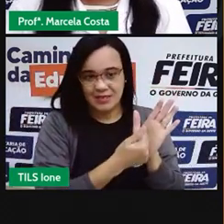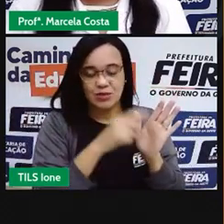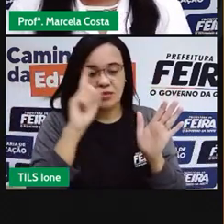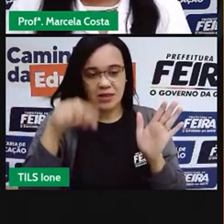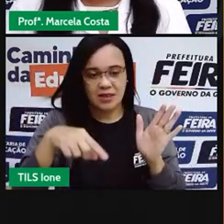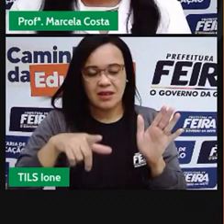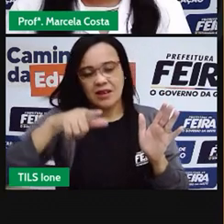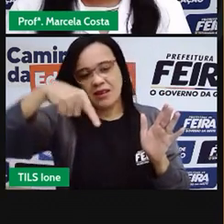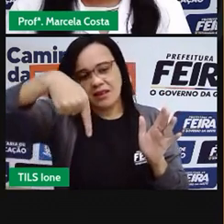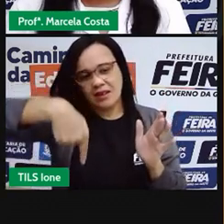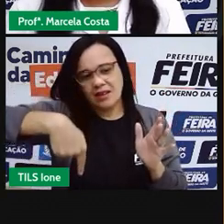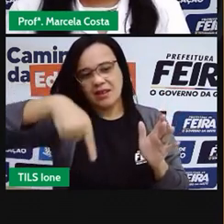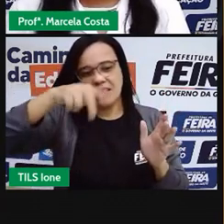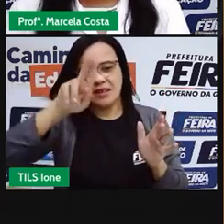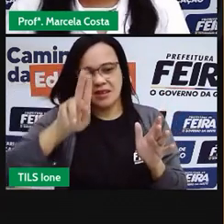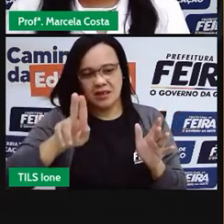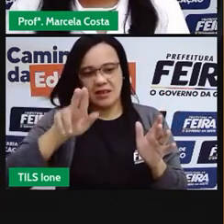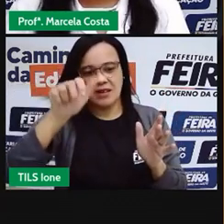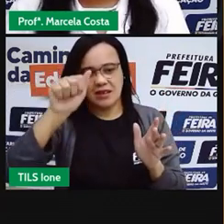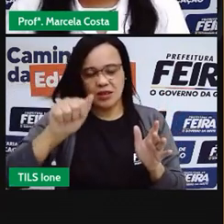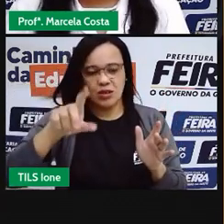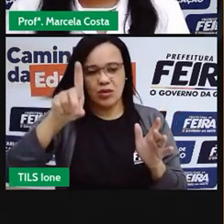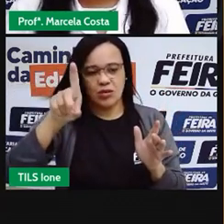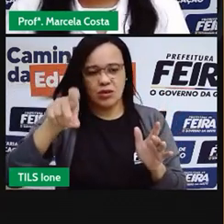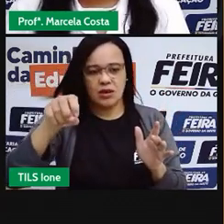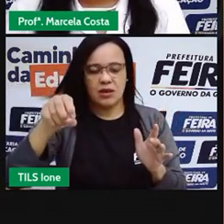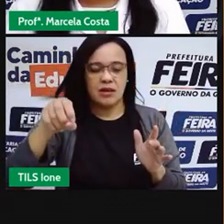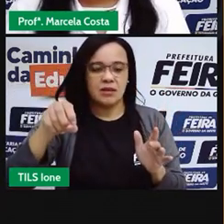quadrado. Ó.